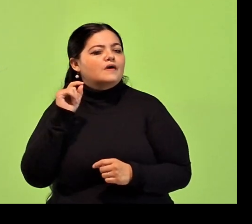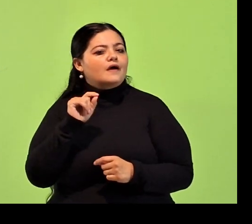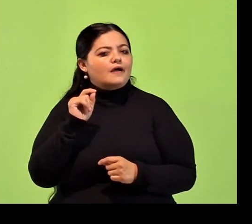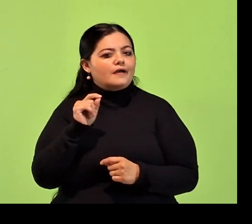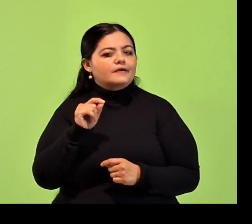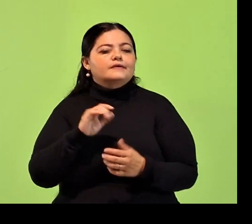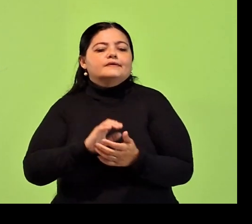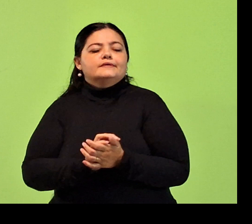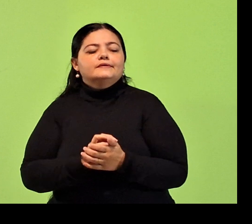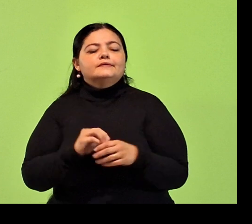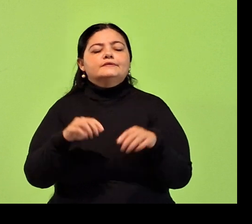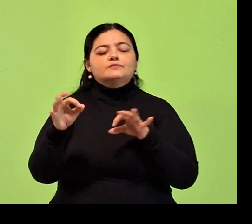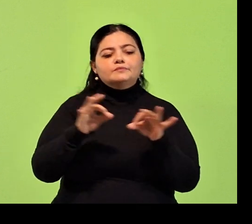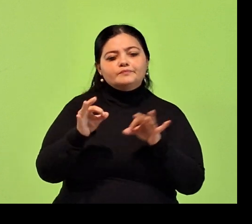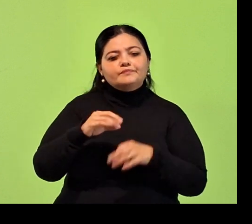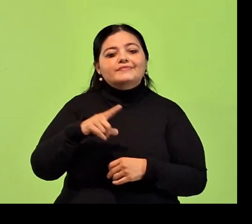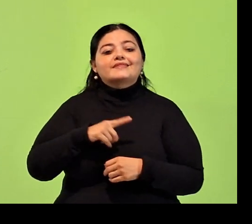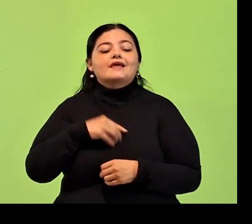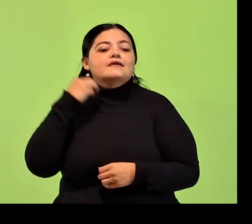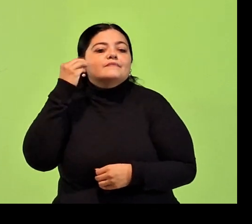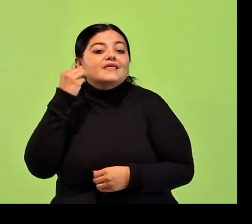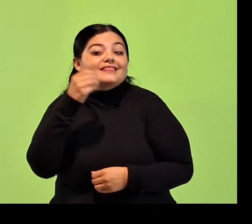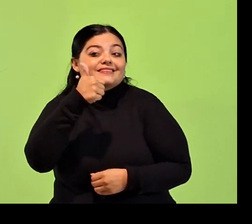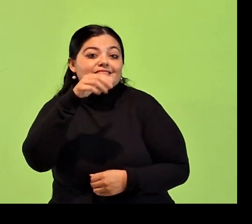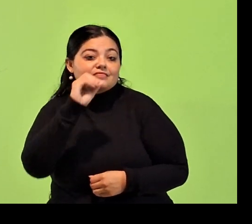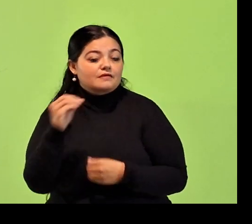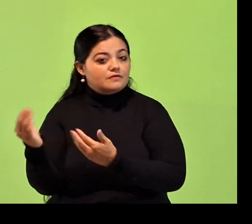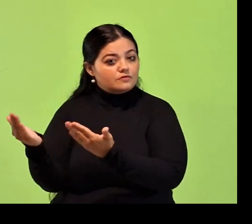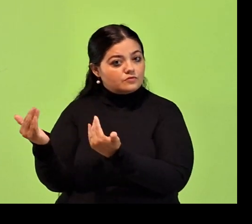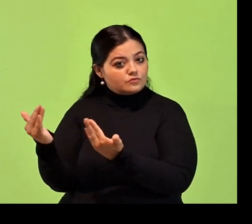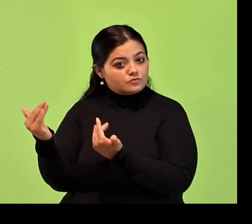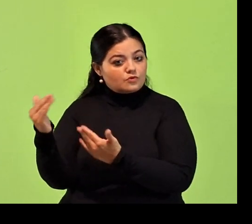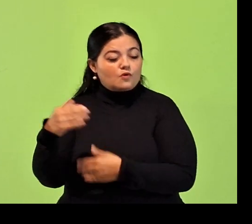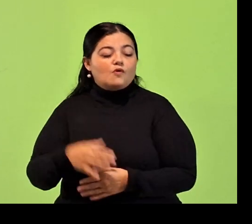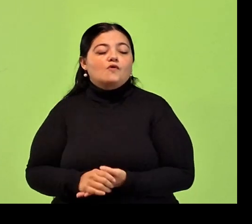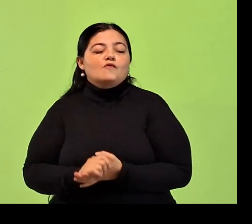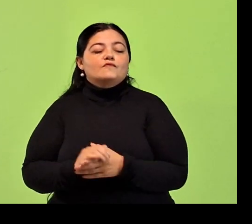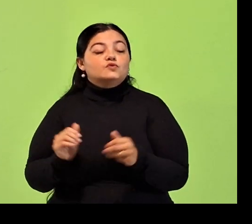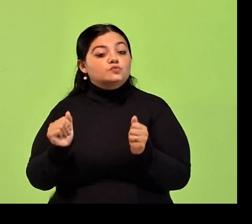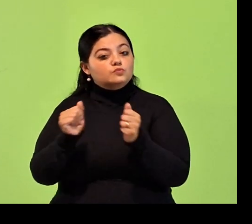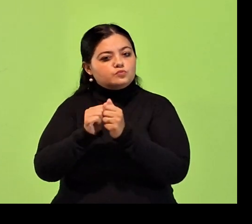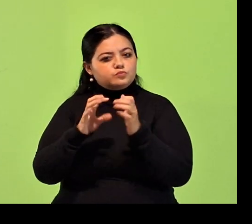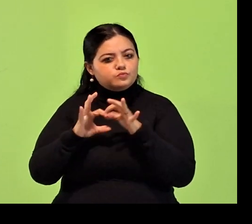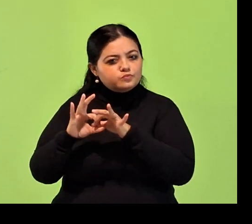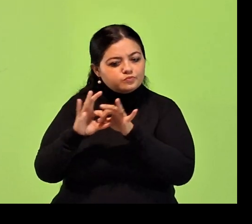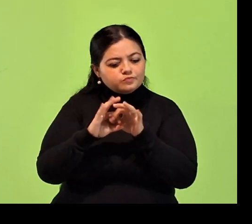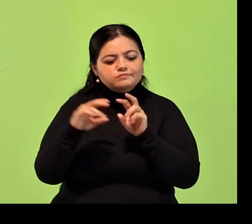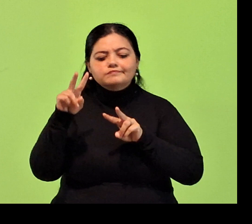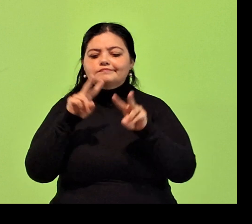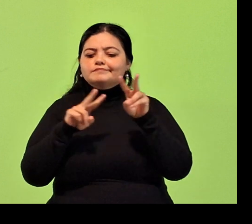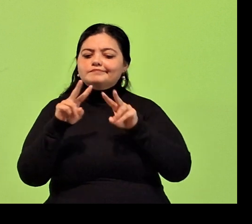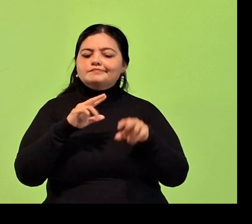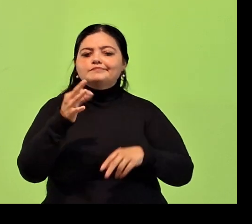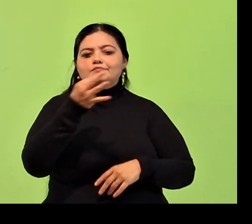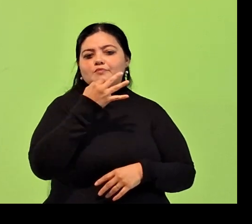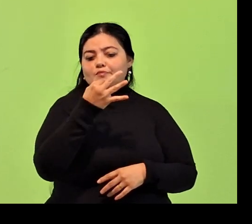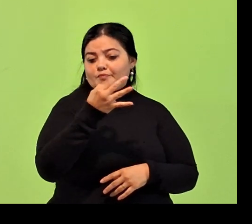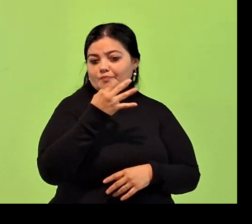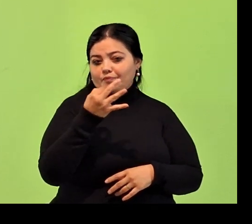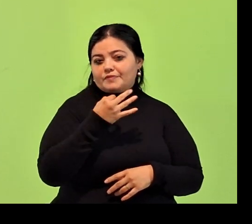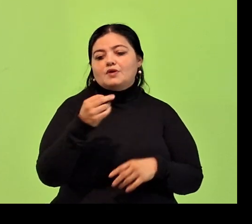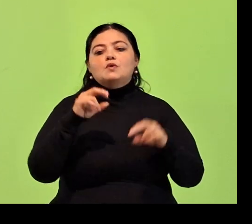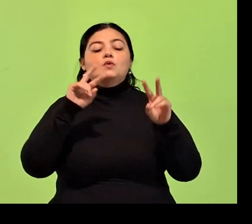projeto é reunir as experiências de 10 jovens artistas em uma imersão digital que ofereça um olhar crítico sobre os pânicos coletivos no